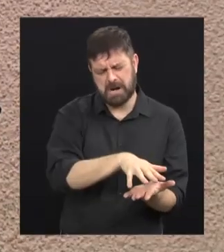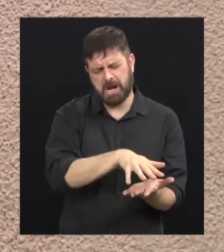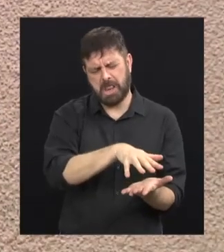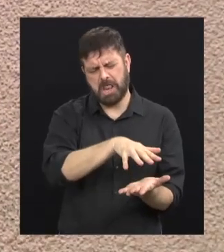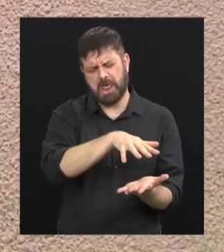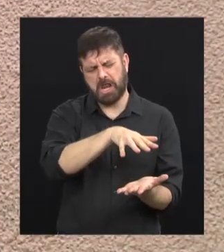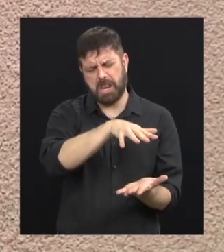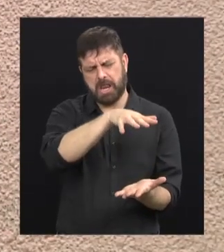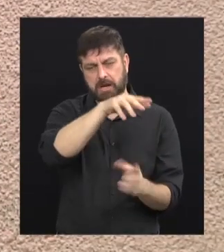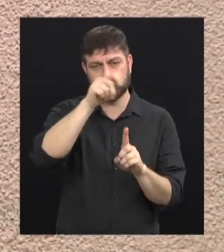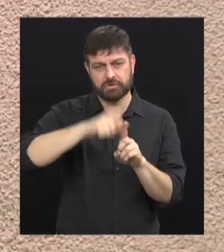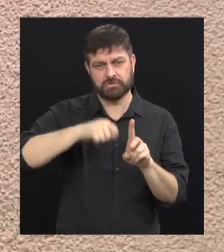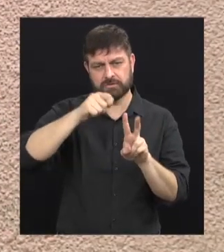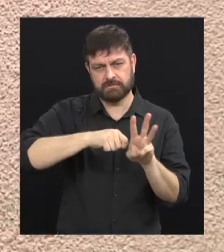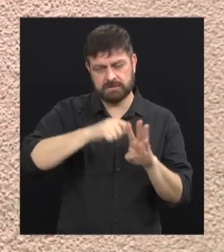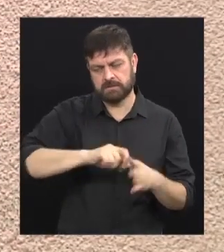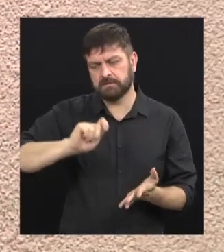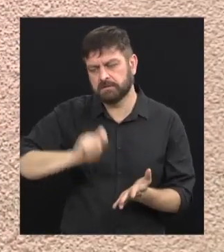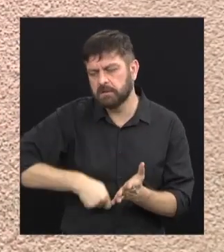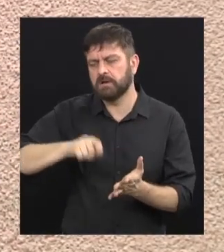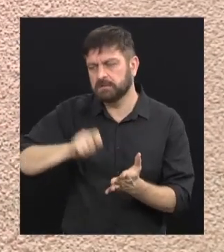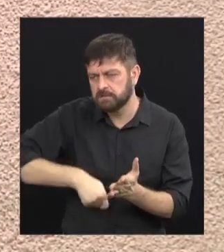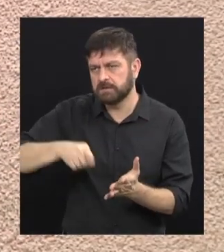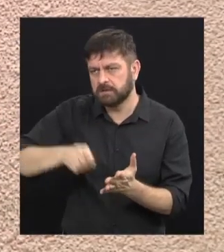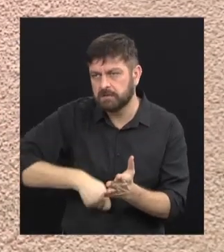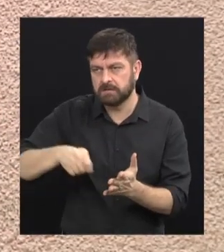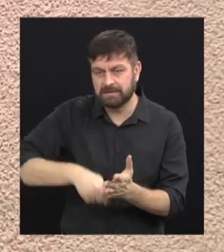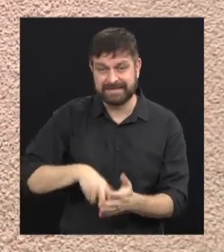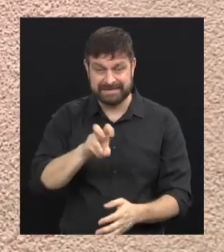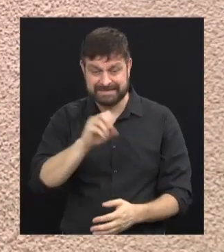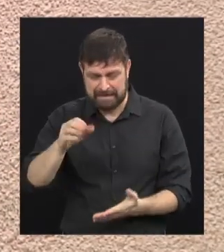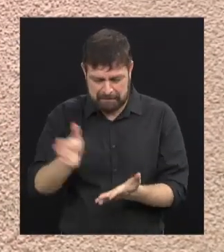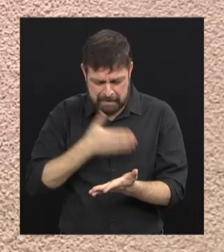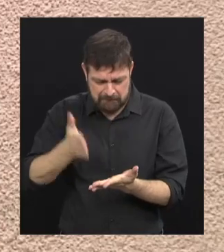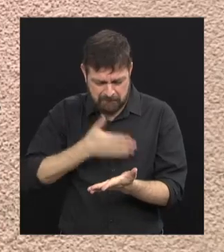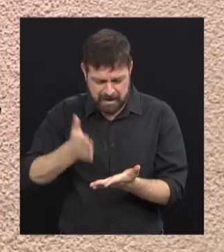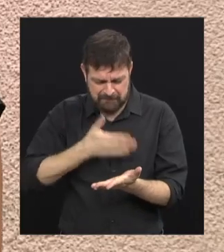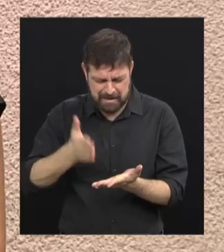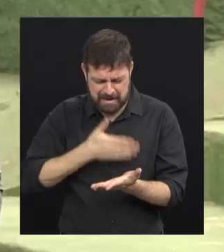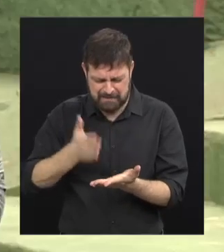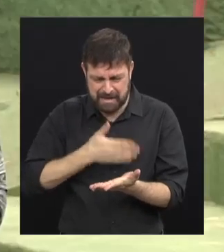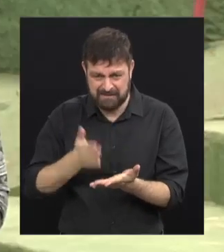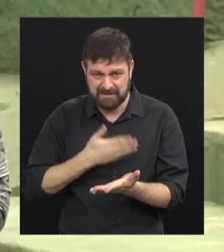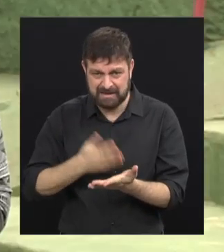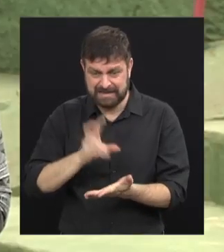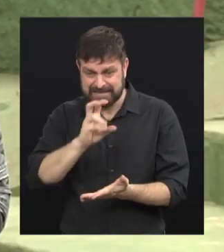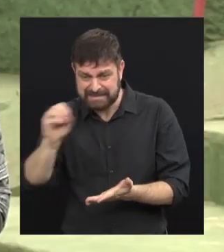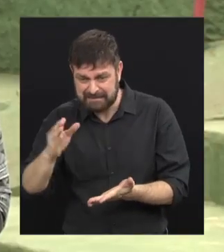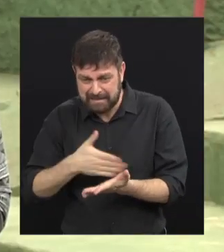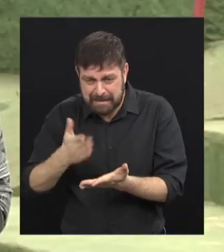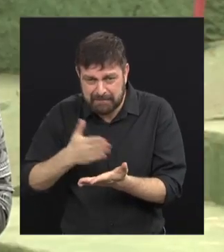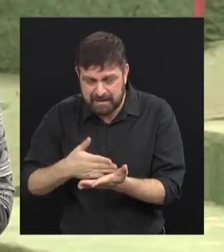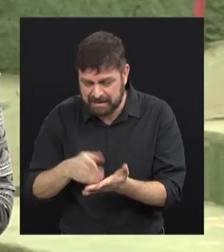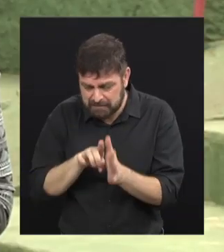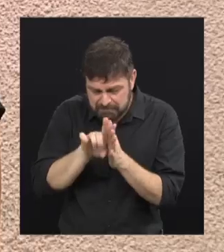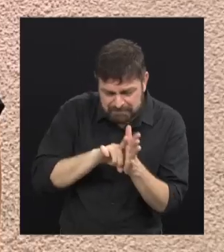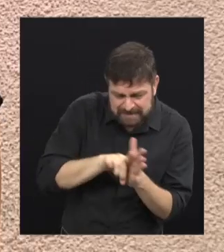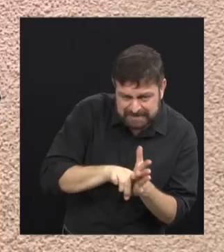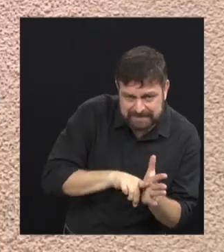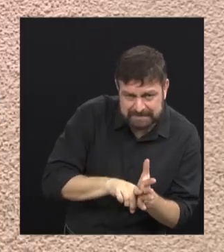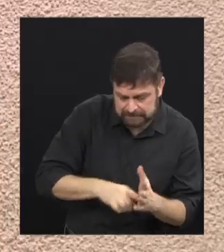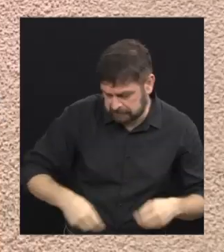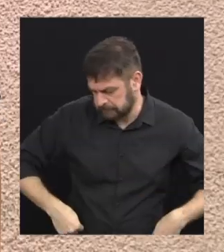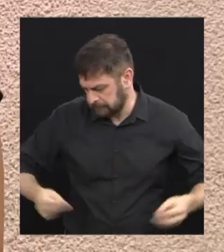todo mês. assino acho que umas 50 ou 60 folhas toda vez e verificando todas as planilhas.